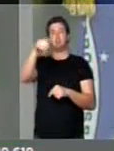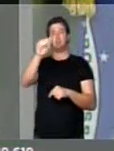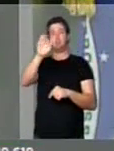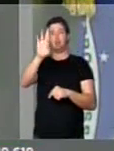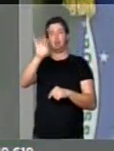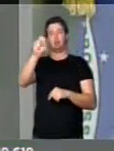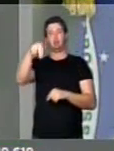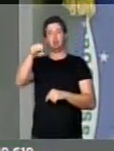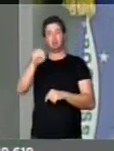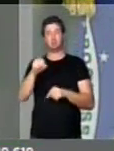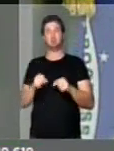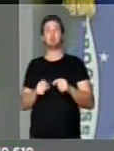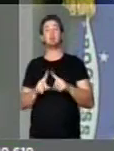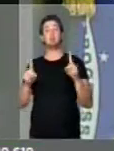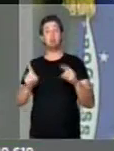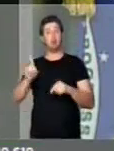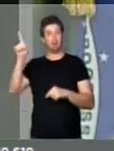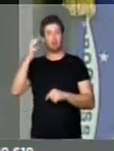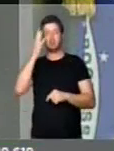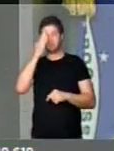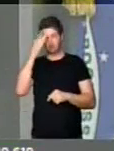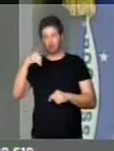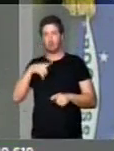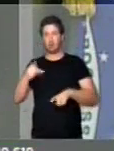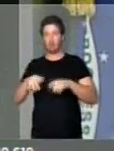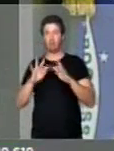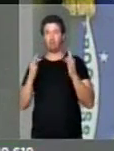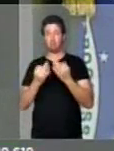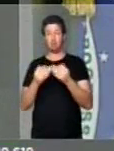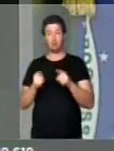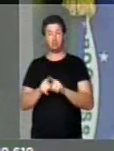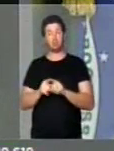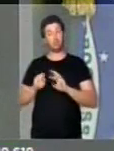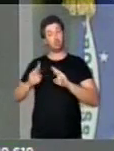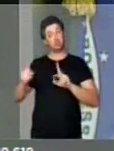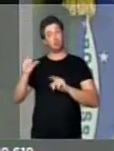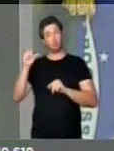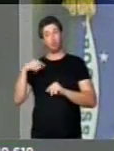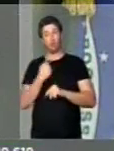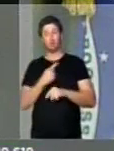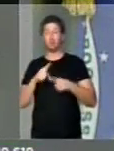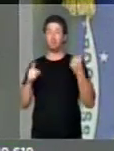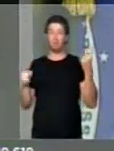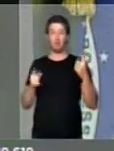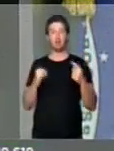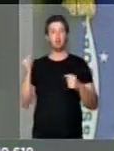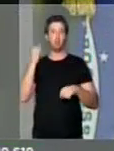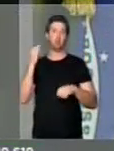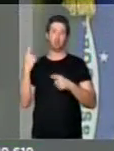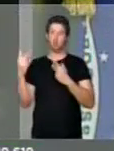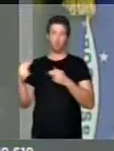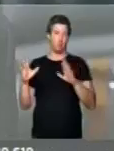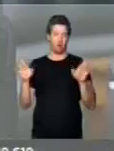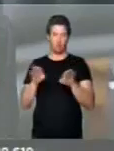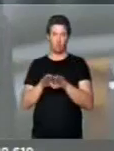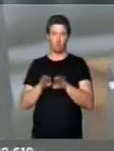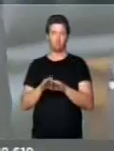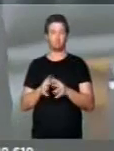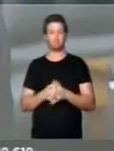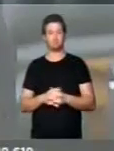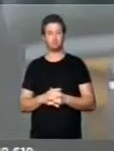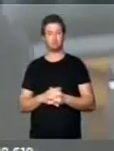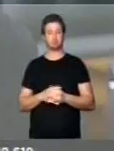nós também sabemos que lá tem agricultura familiar, talvez diferente da nossa, mas não menos importante.